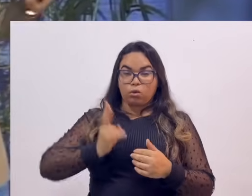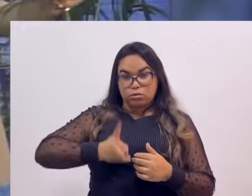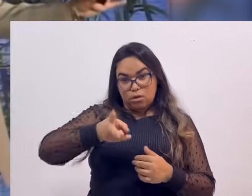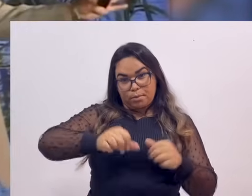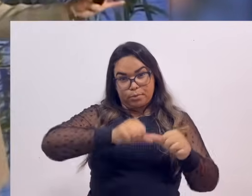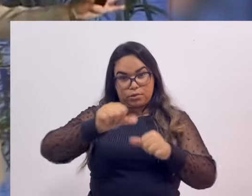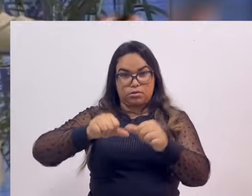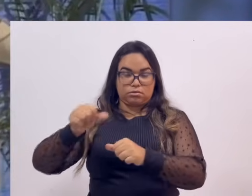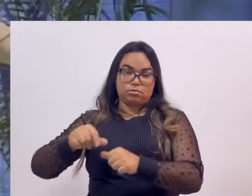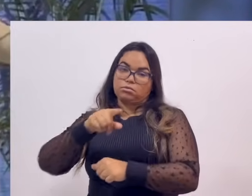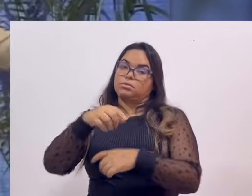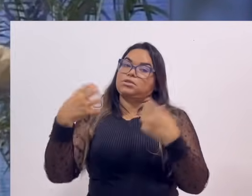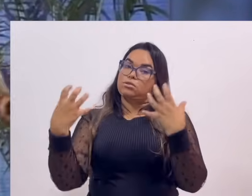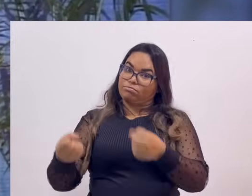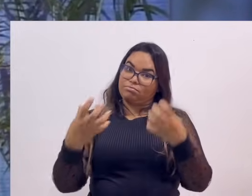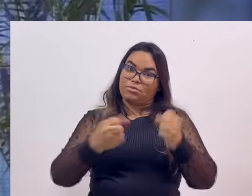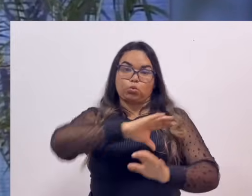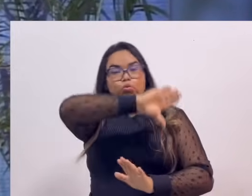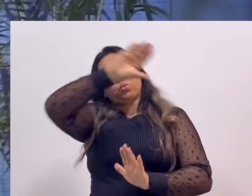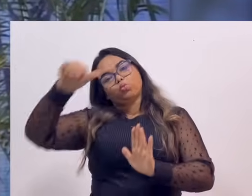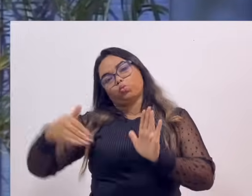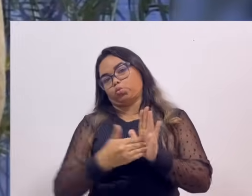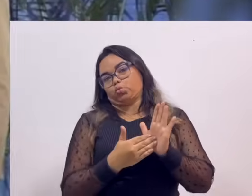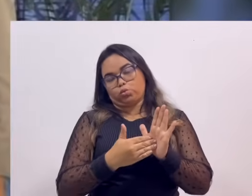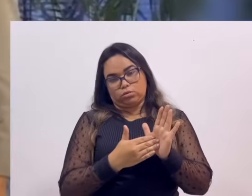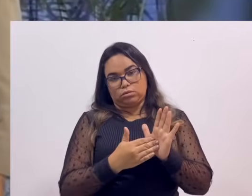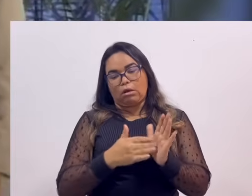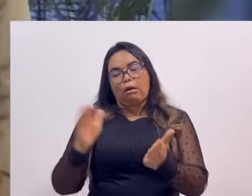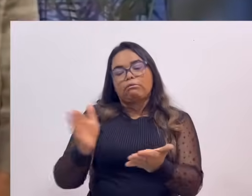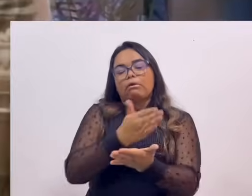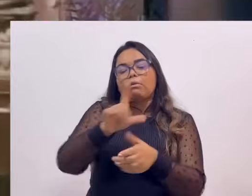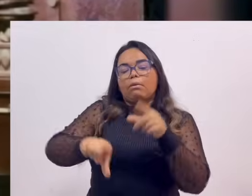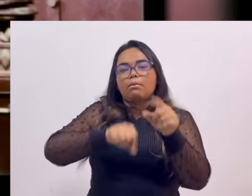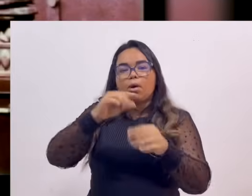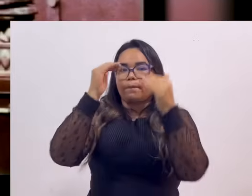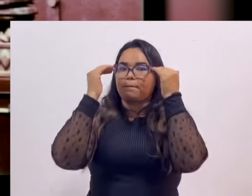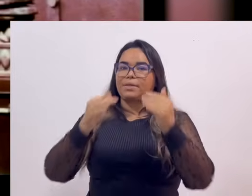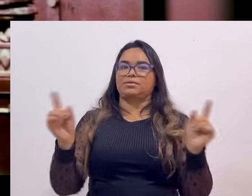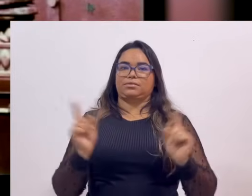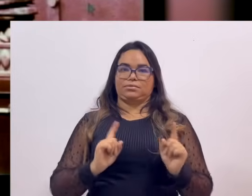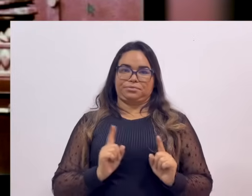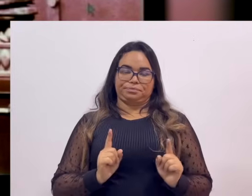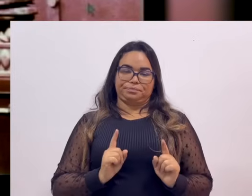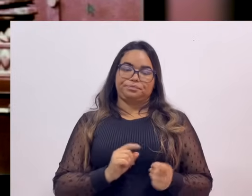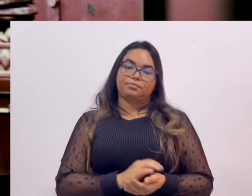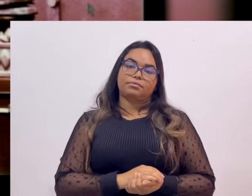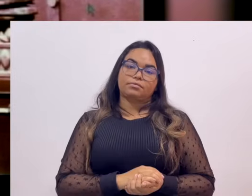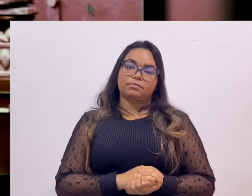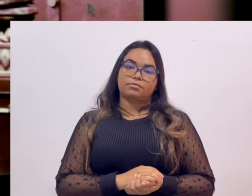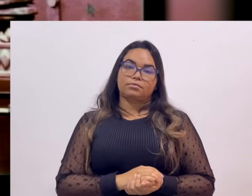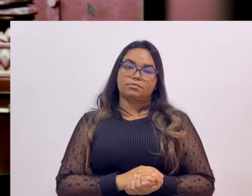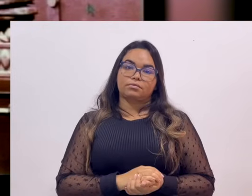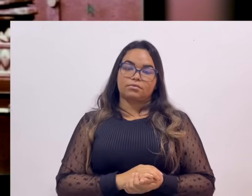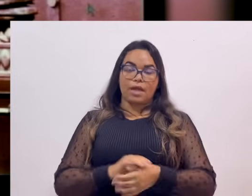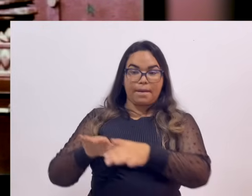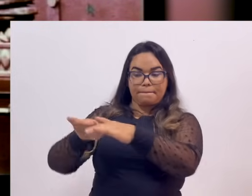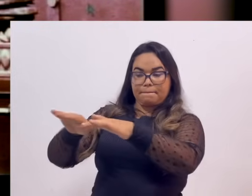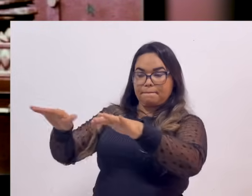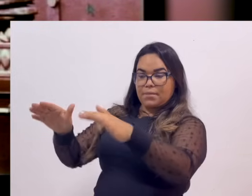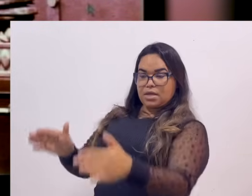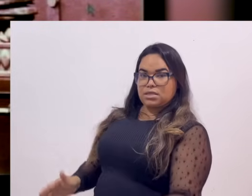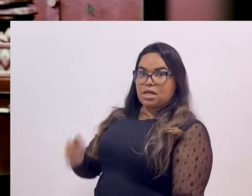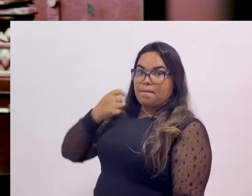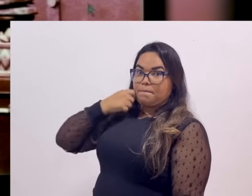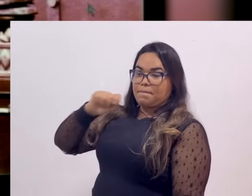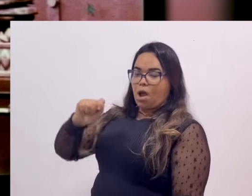você tem que aceitar todo o pacote ou nada é isso do que se trata portanto a mesa dos pães da